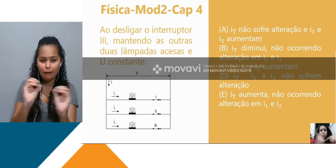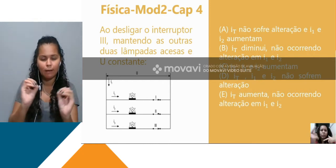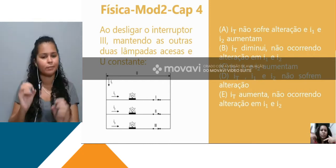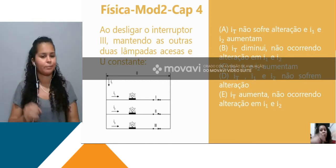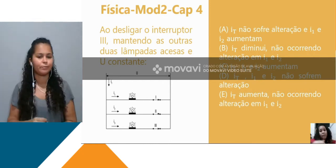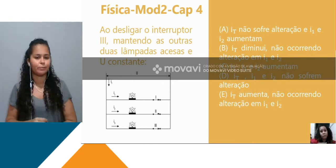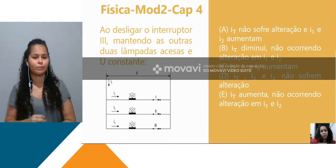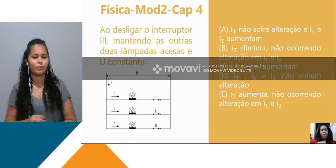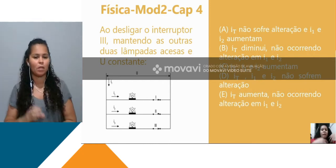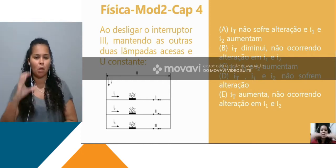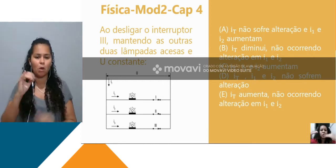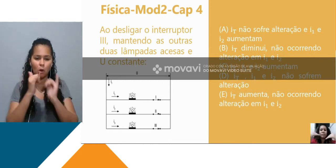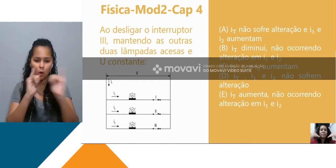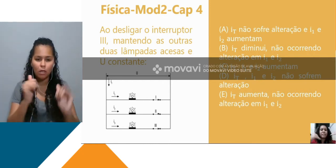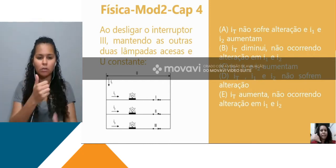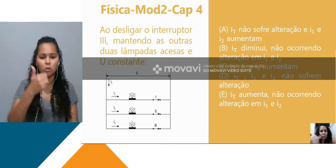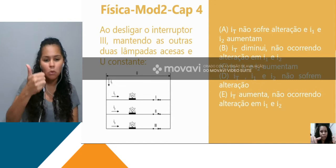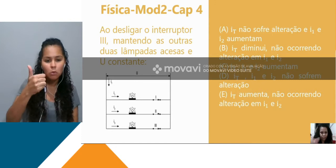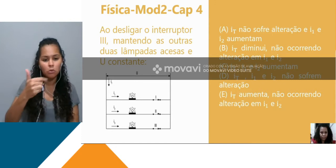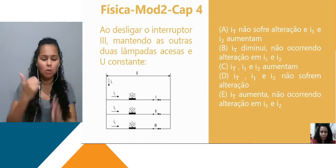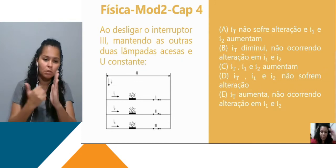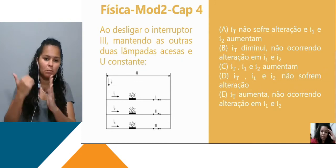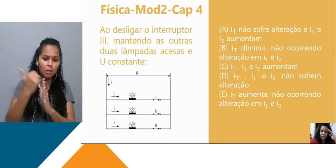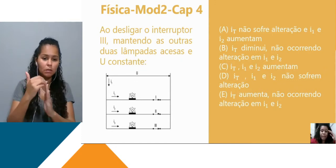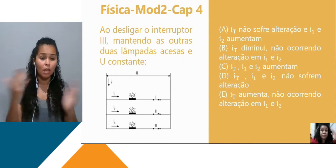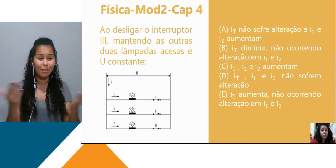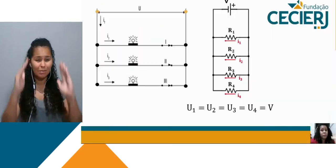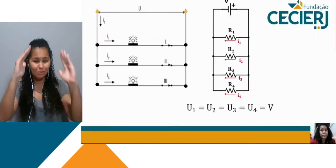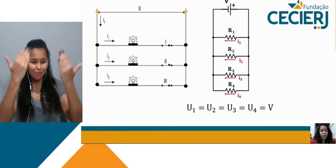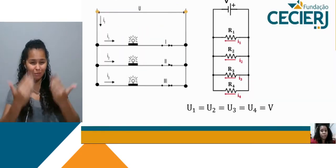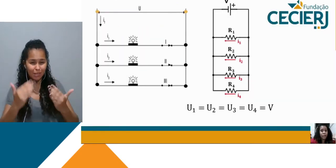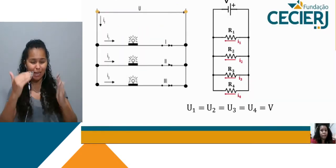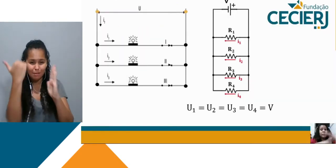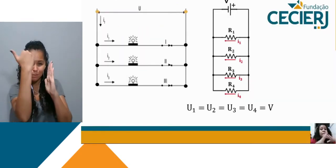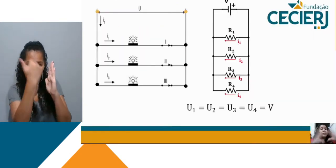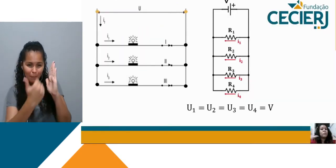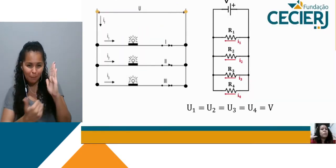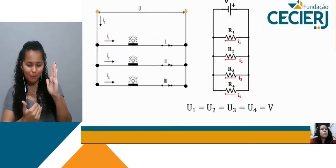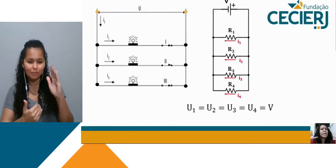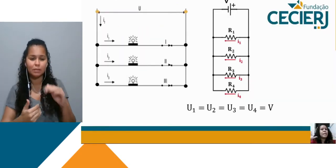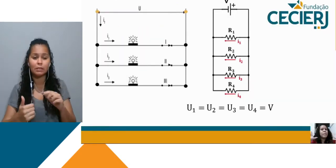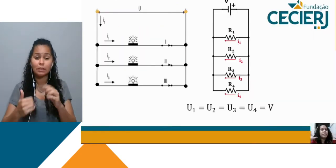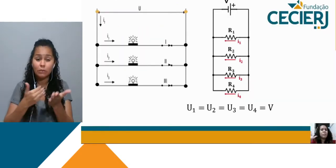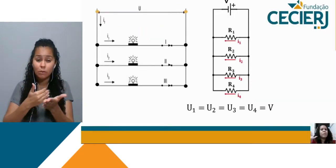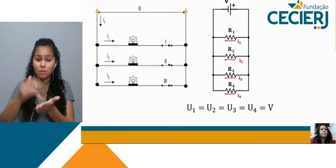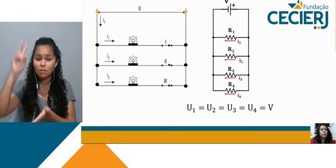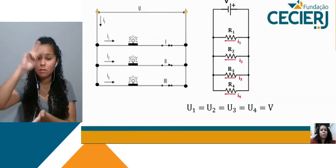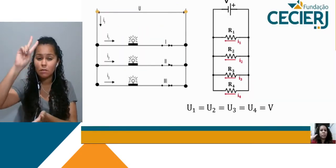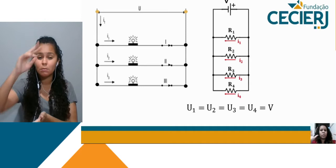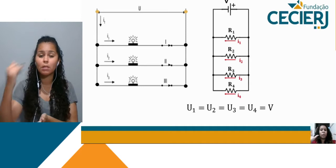correntes 1 e 2 aumentam. A gente vai avaliar isso aqui, tá? E aí a gente vai começar já dando uma relembrada numa